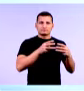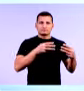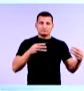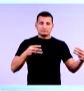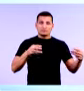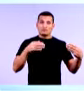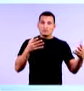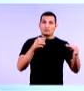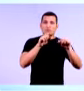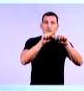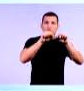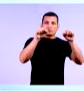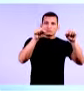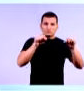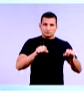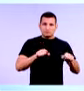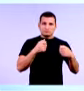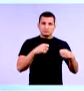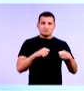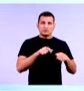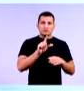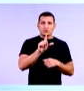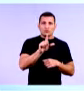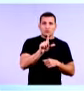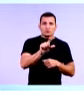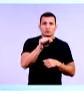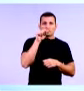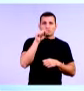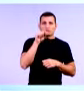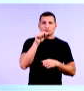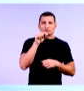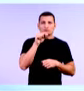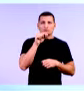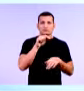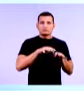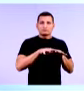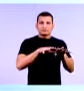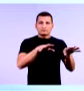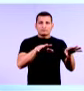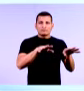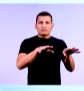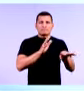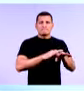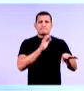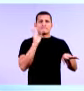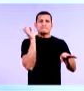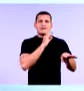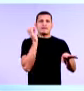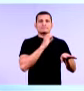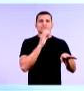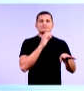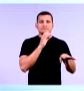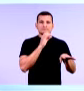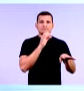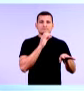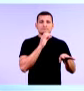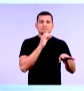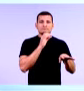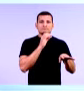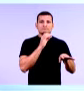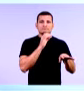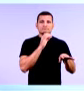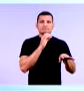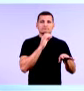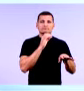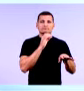escolher a rota mais rápida, ou seja, a rota que tenha menos atraso, de modo que não altere, não ter muita